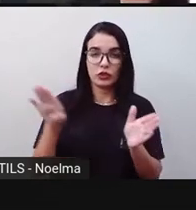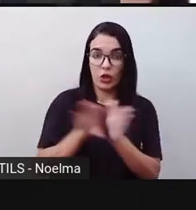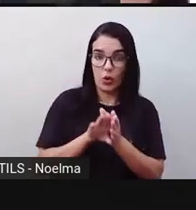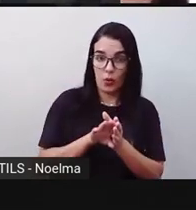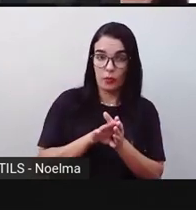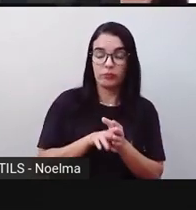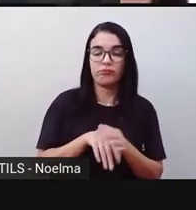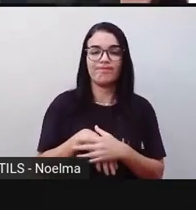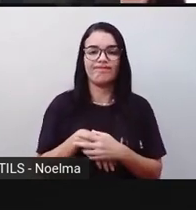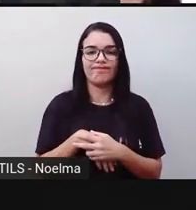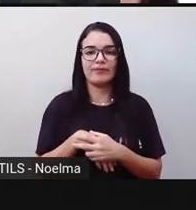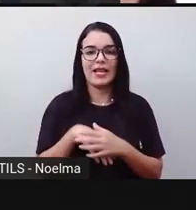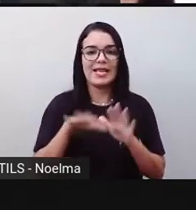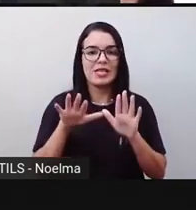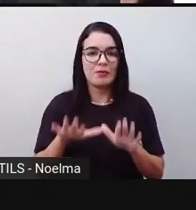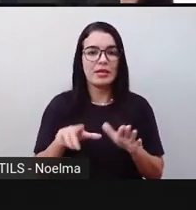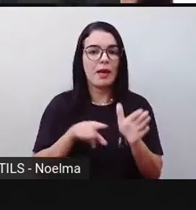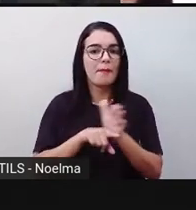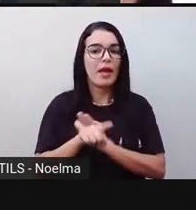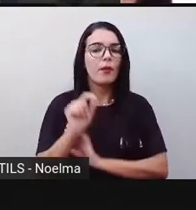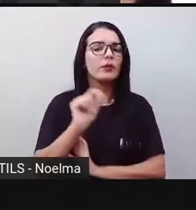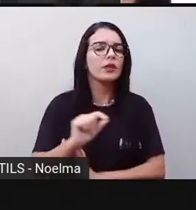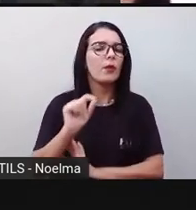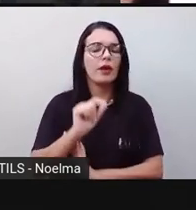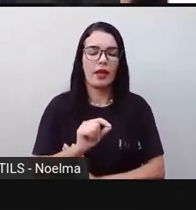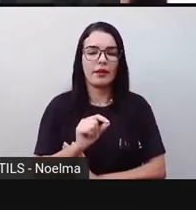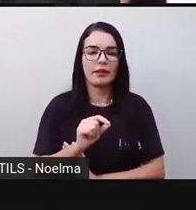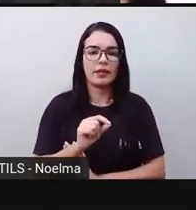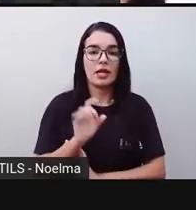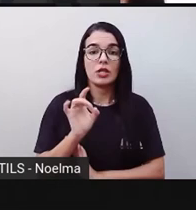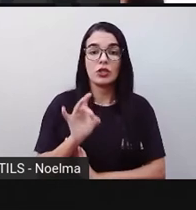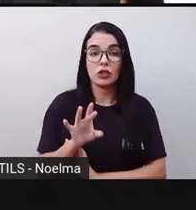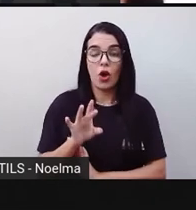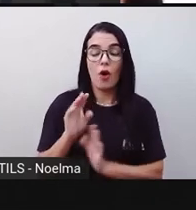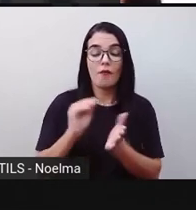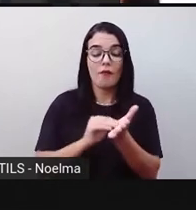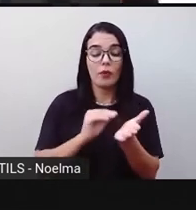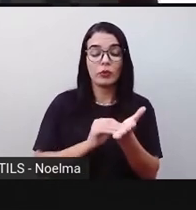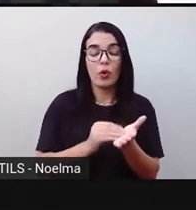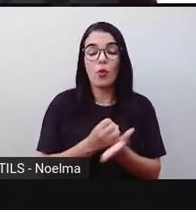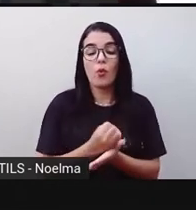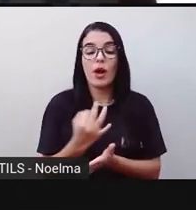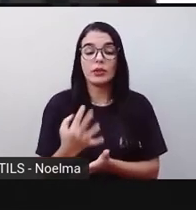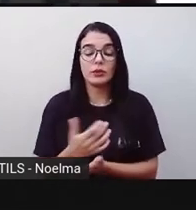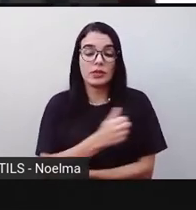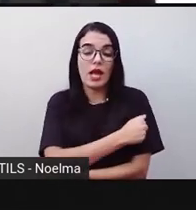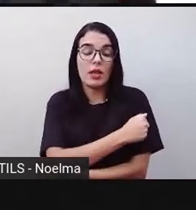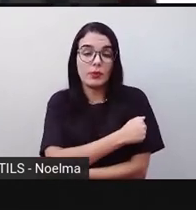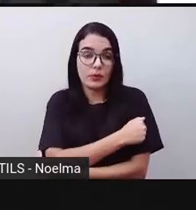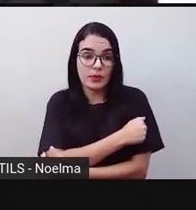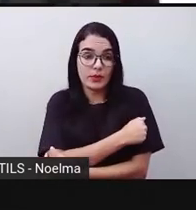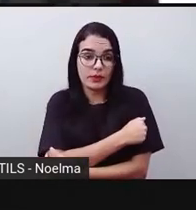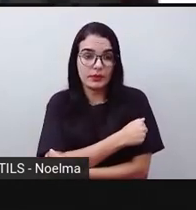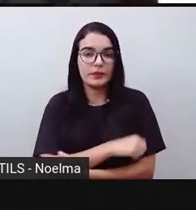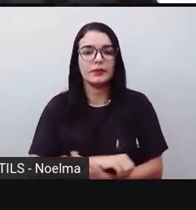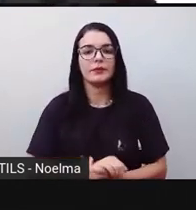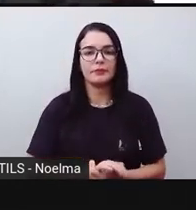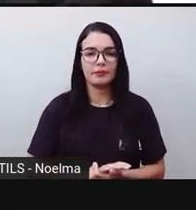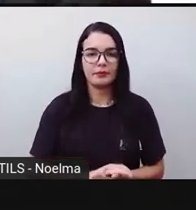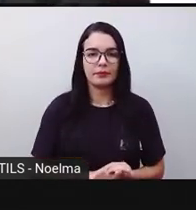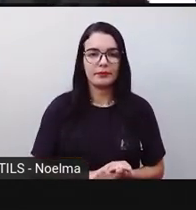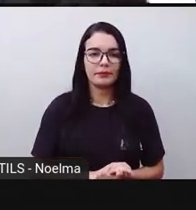um teste. Mas a pergunta do problema finaliza, né, nos direcionando a encontrar a resposta para os